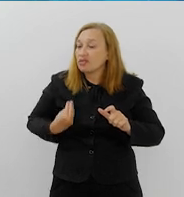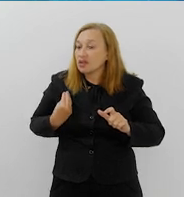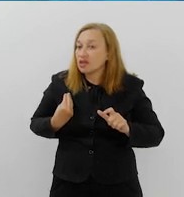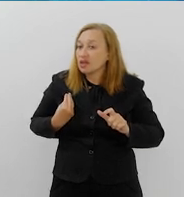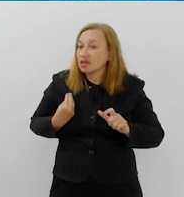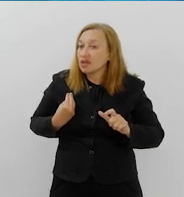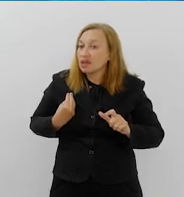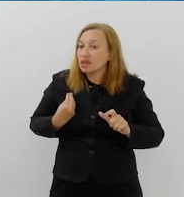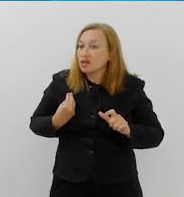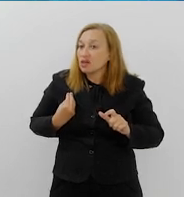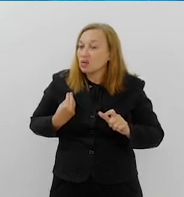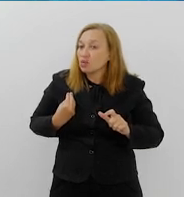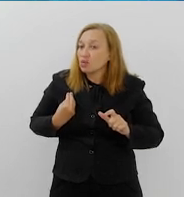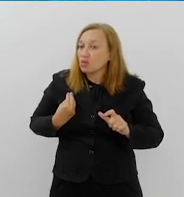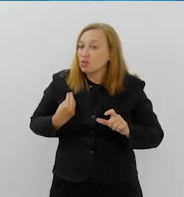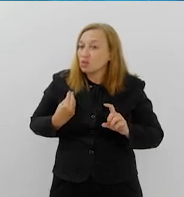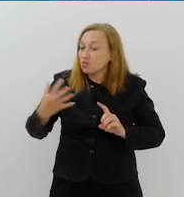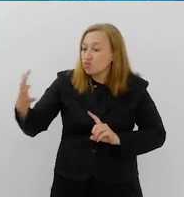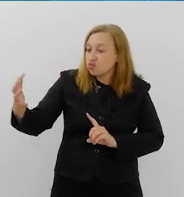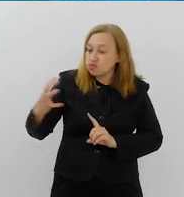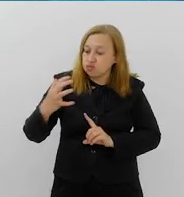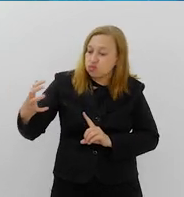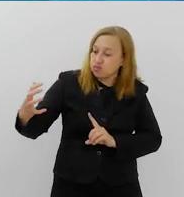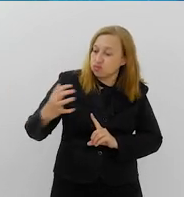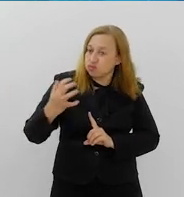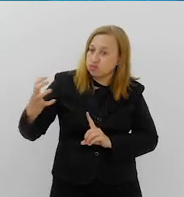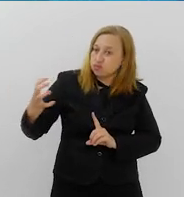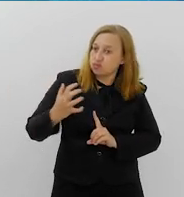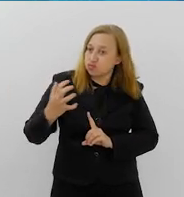é estimulada a ter